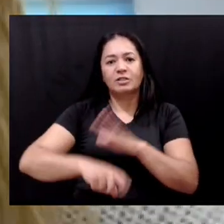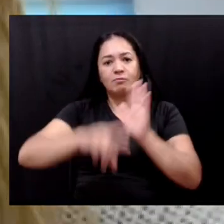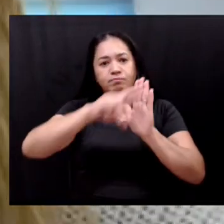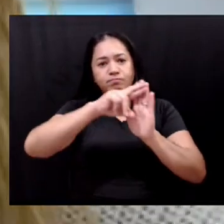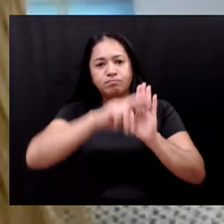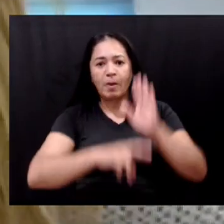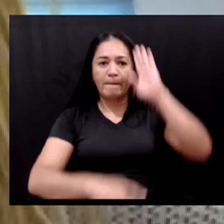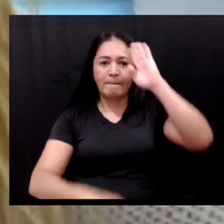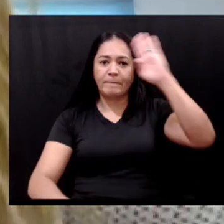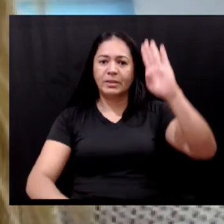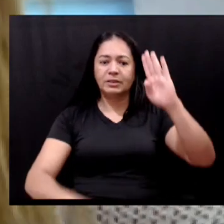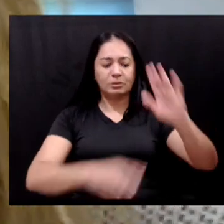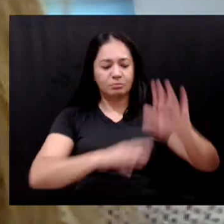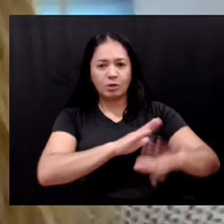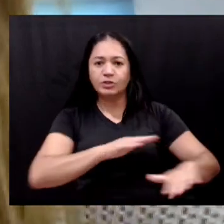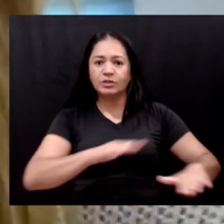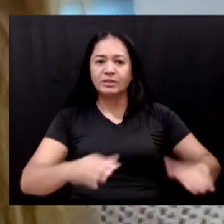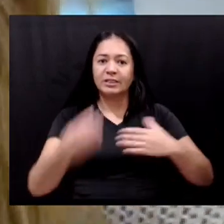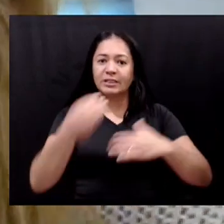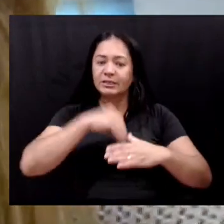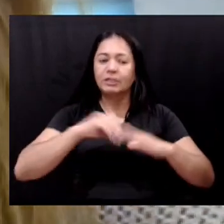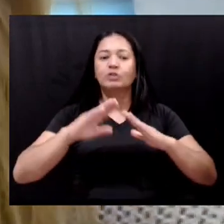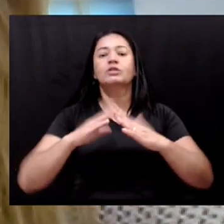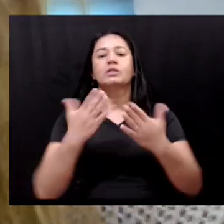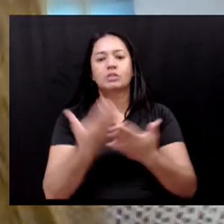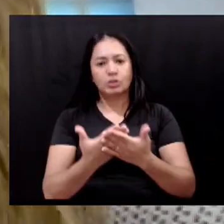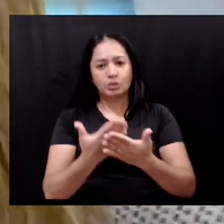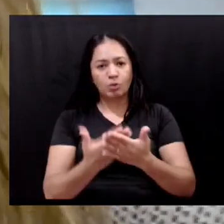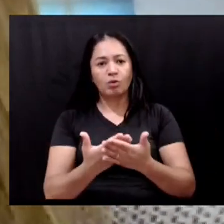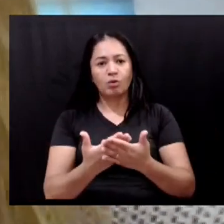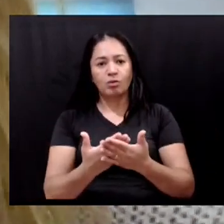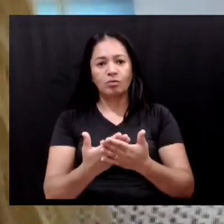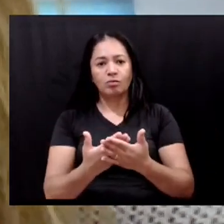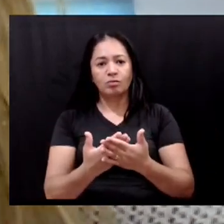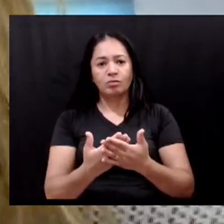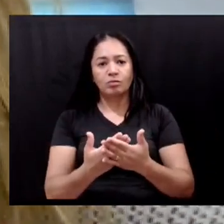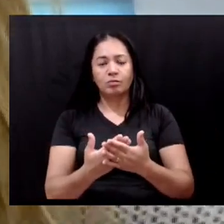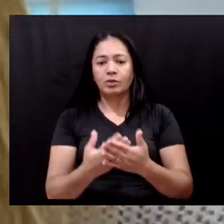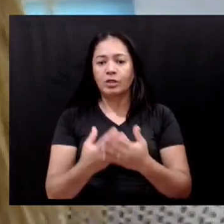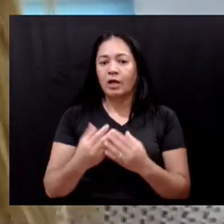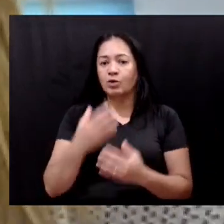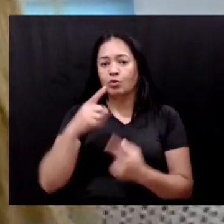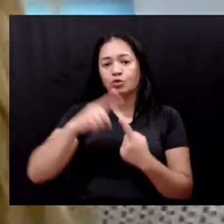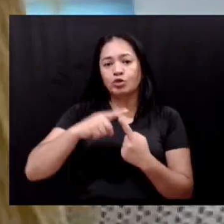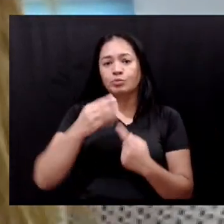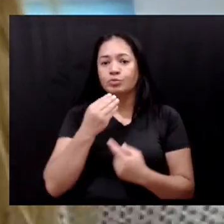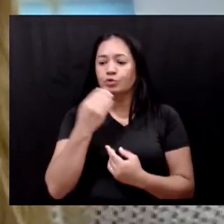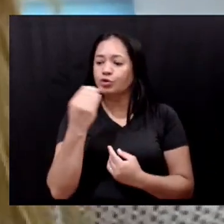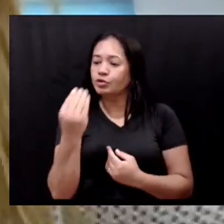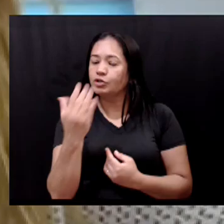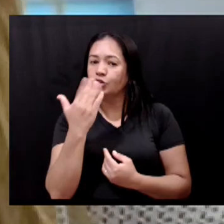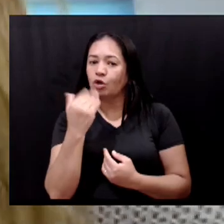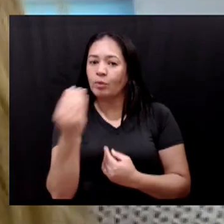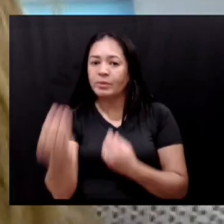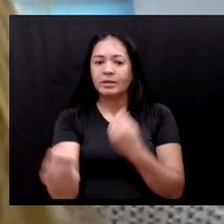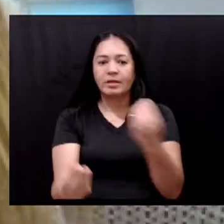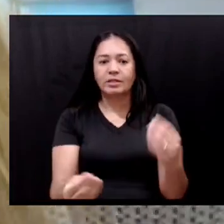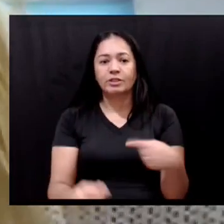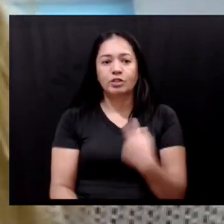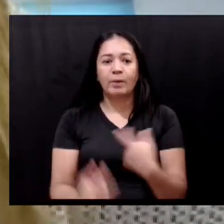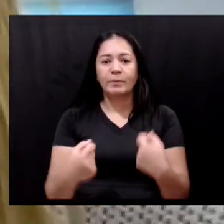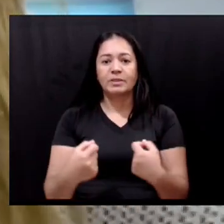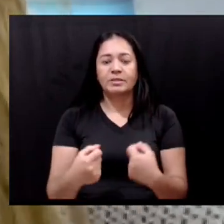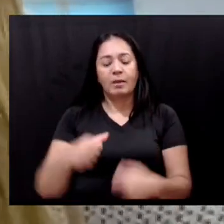e dentro das escolas, com relação ao que é oferecido para a criança. E eu acho que a gente precisa ter um pouco mais desse cuidado. Acho